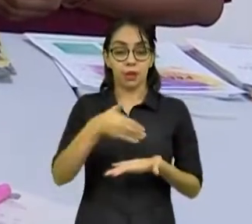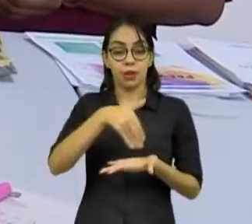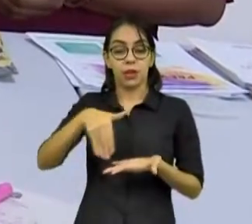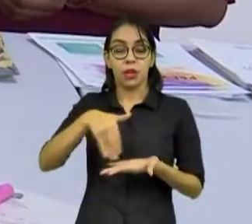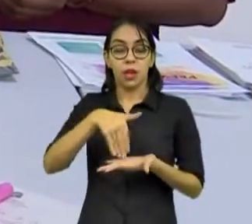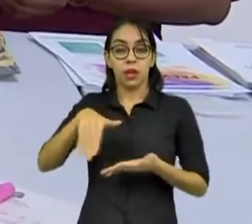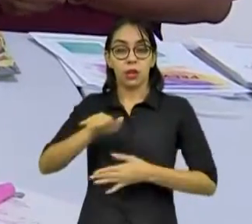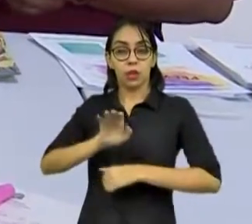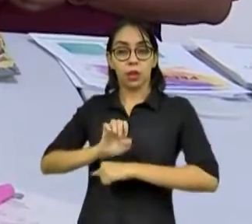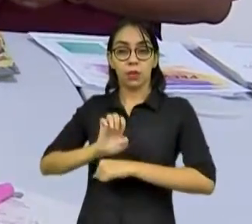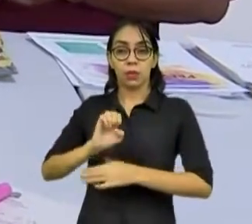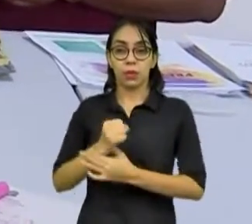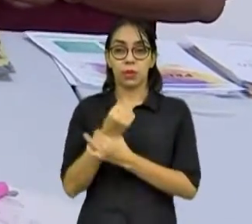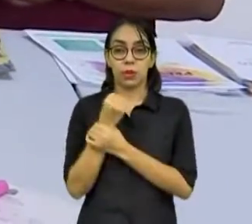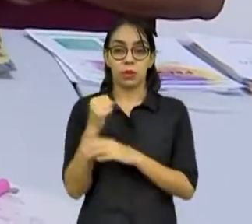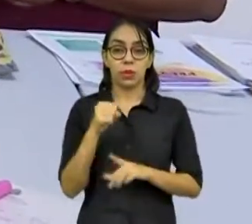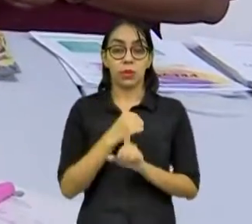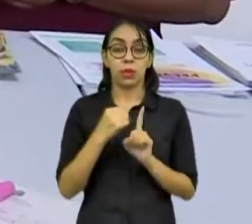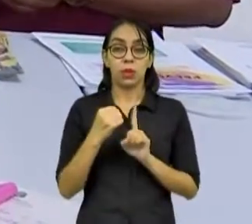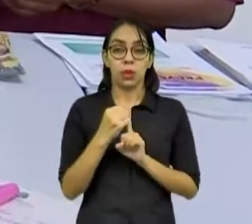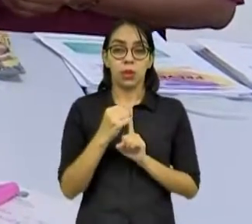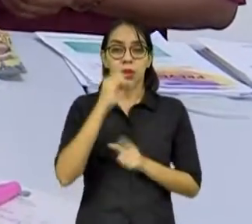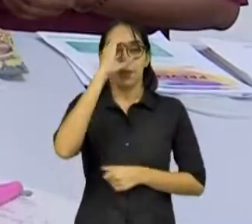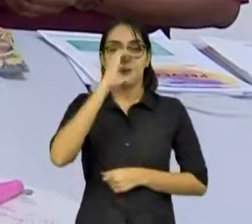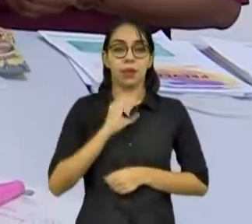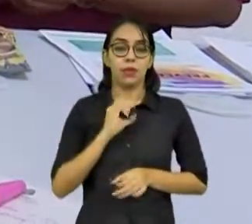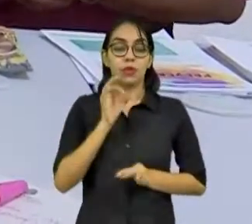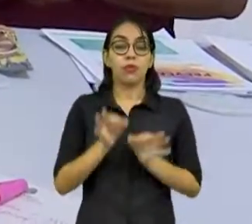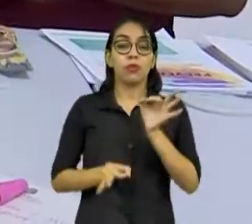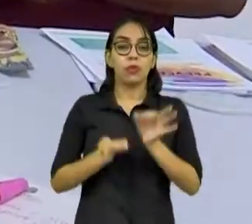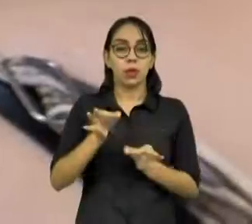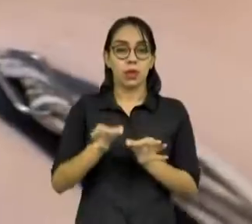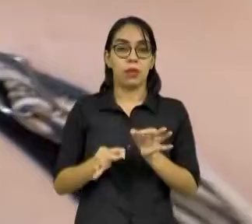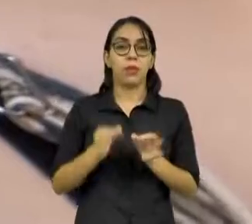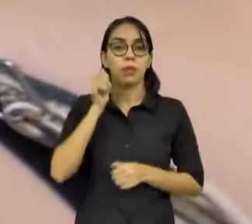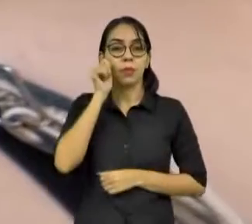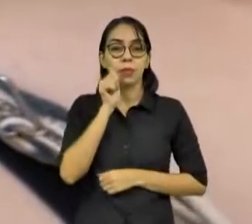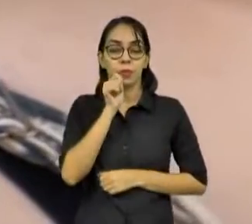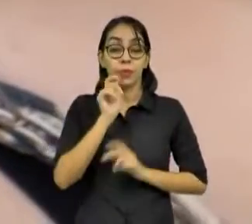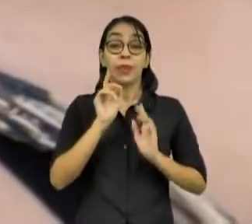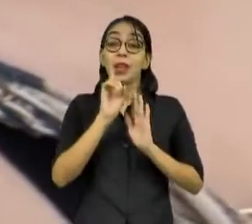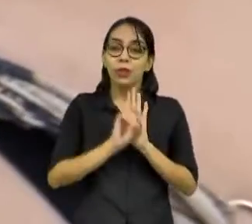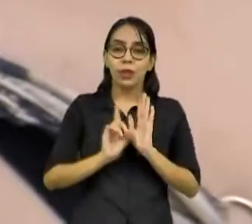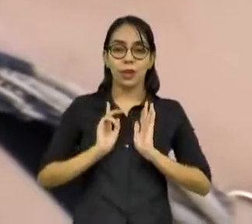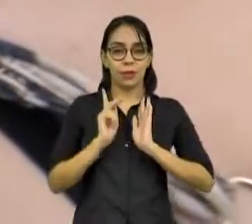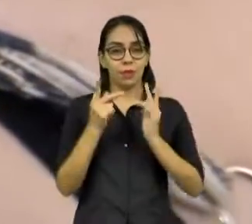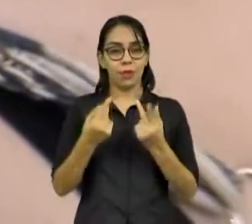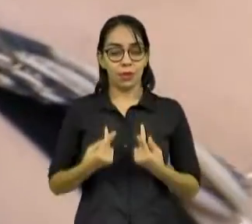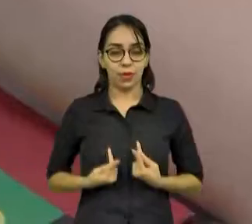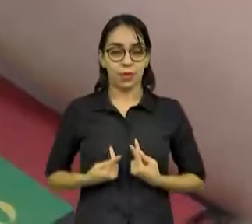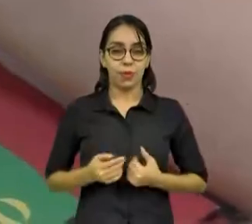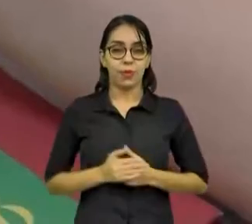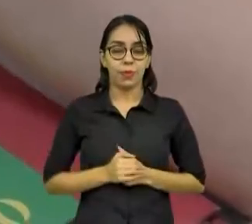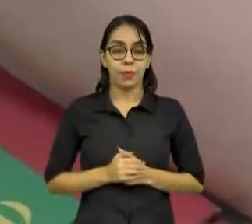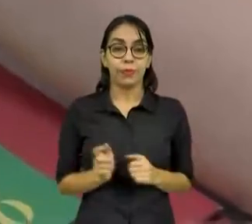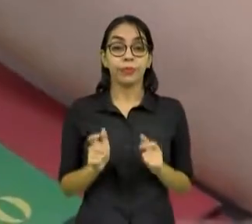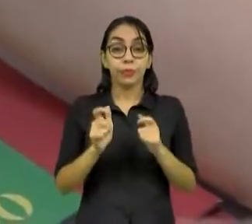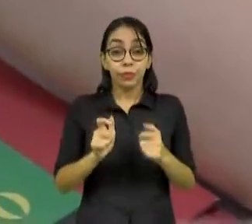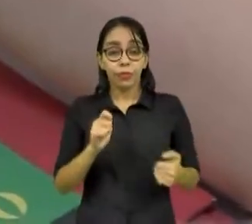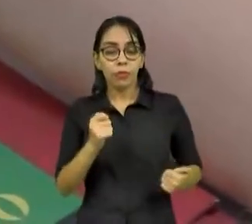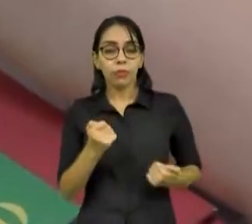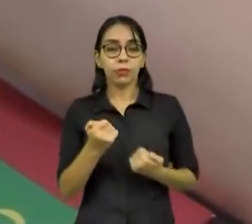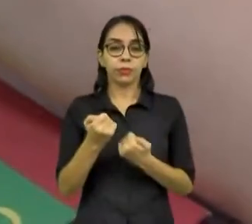Social, Justiça, Cidadania, Mulheres e Direitos Humanos. Funciona como um ponto de apoio para a